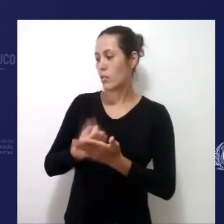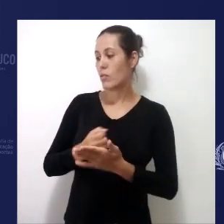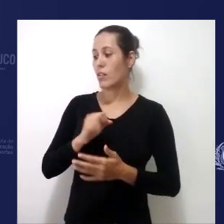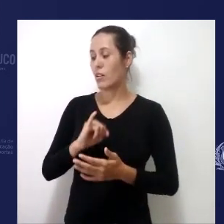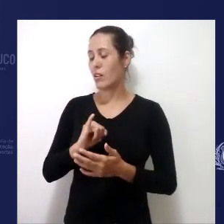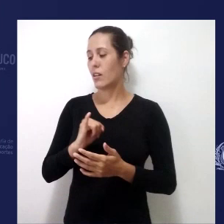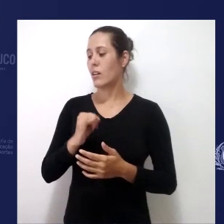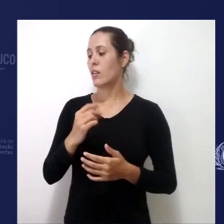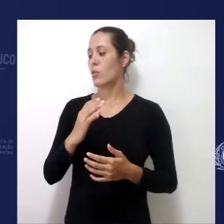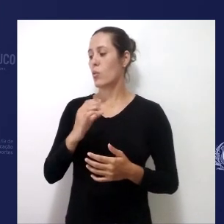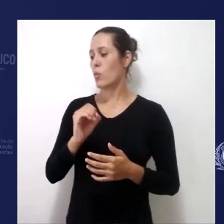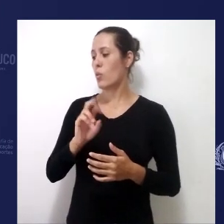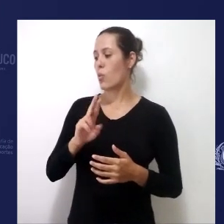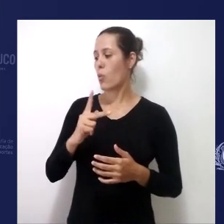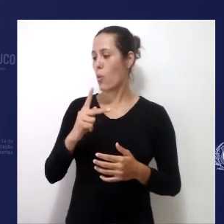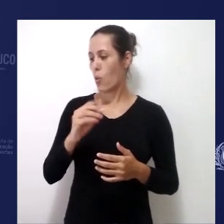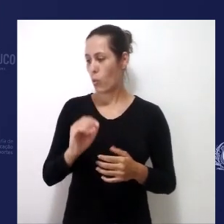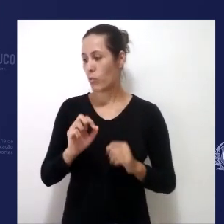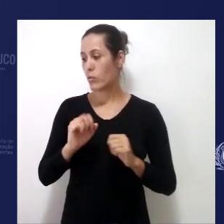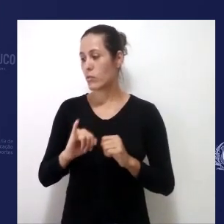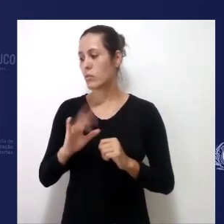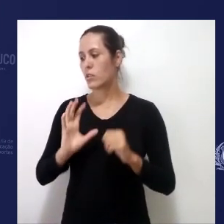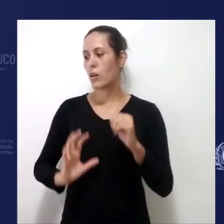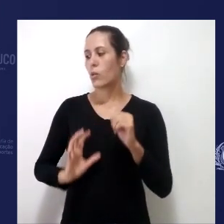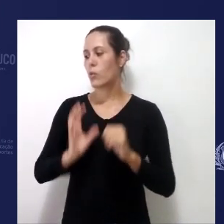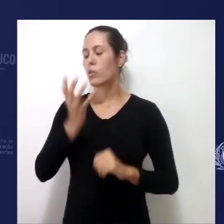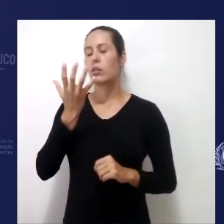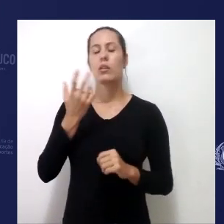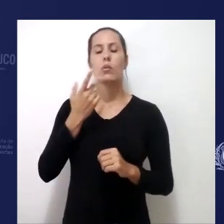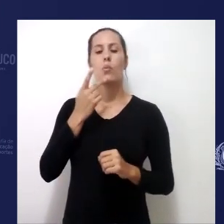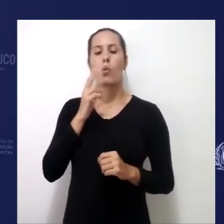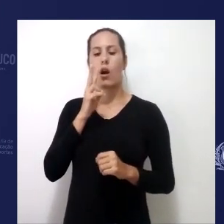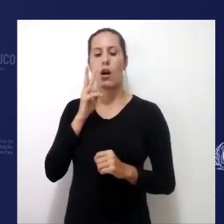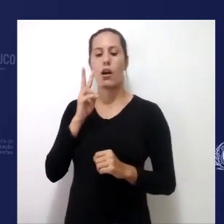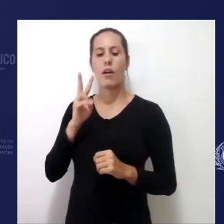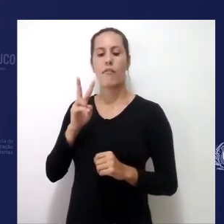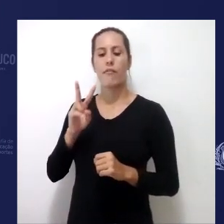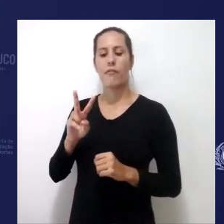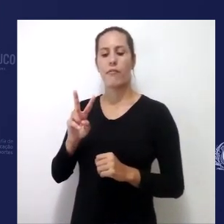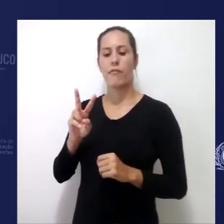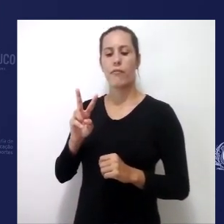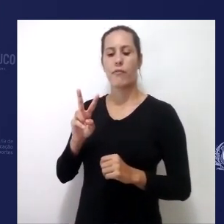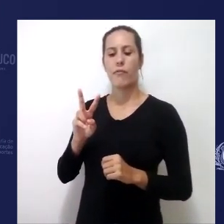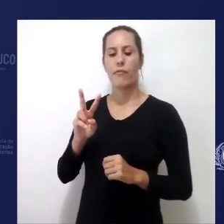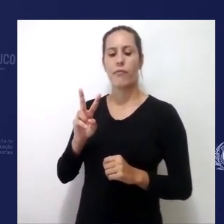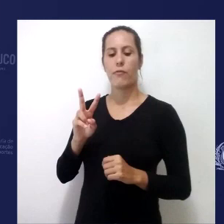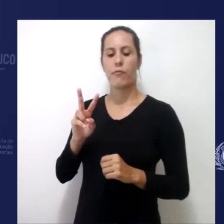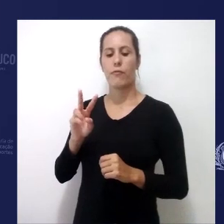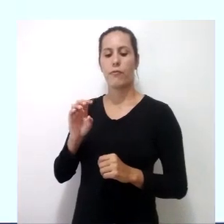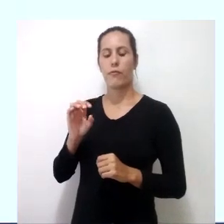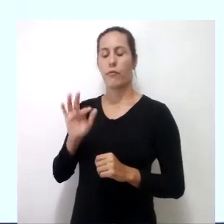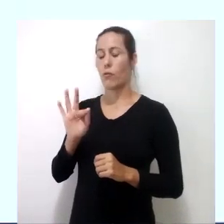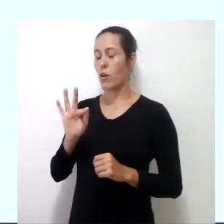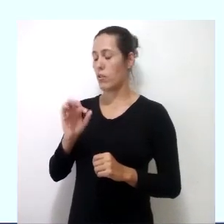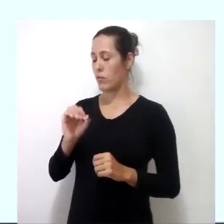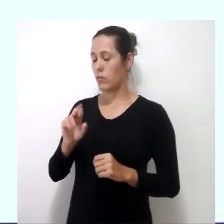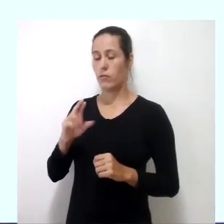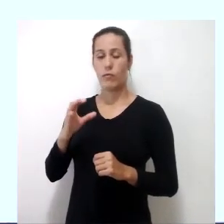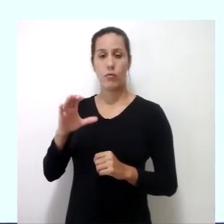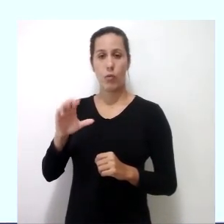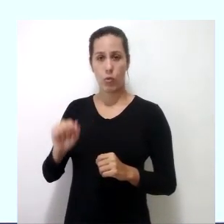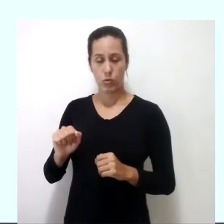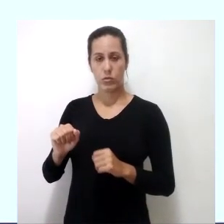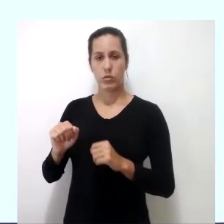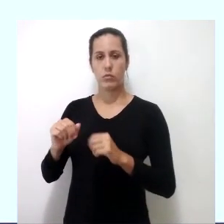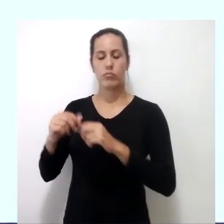acumulada em um corpo quando estiver sujeito à ação de uma força conservativa. Daí, quando